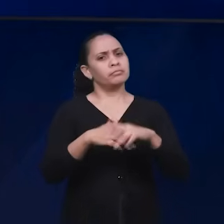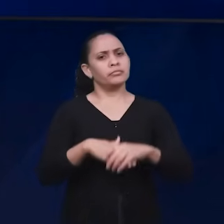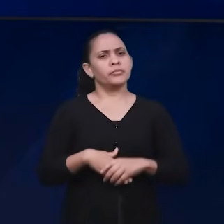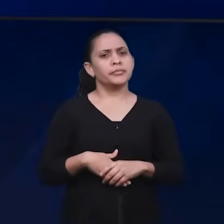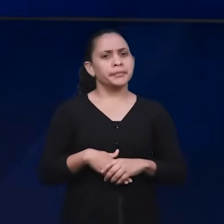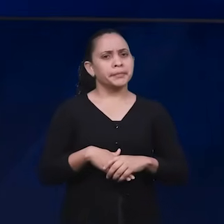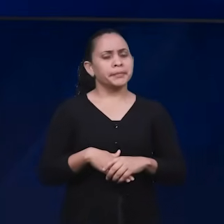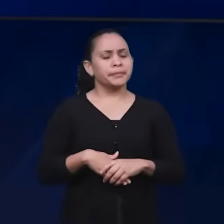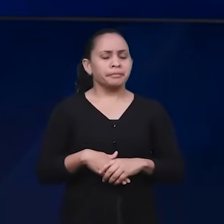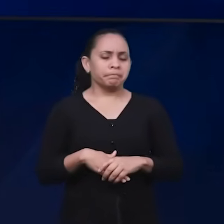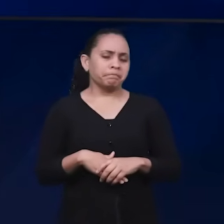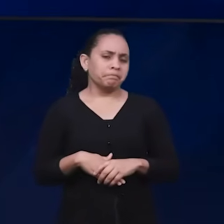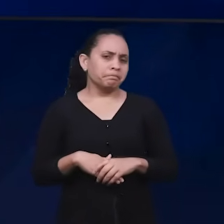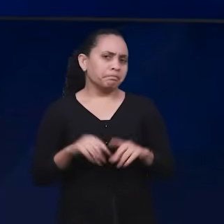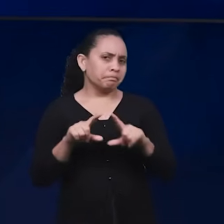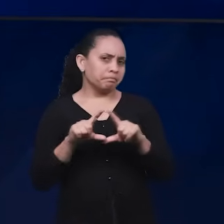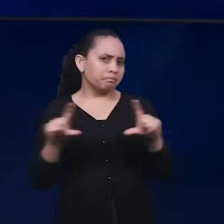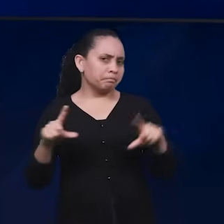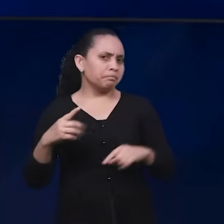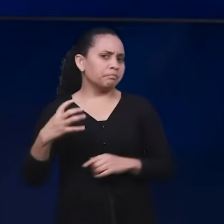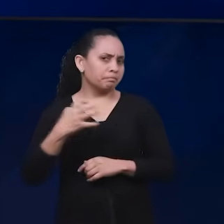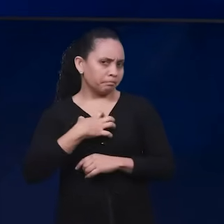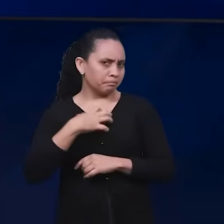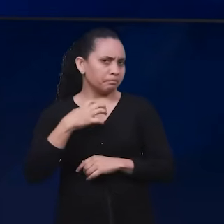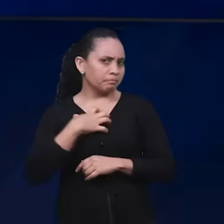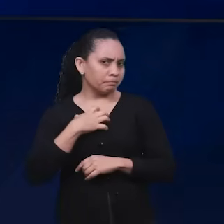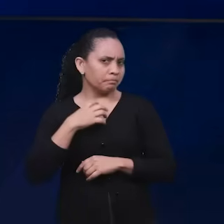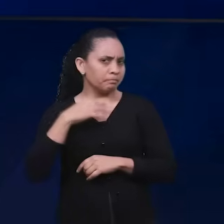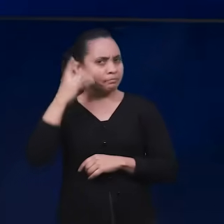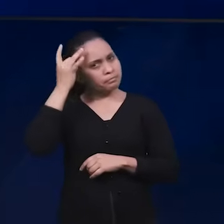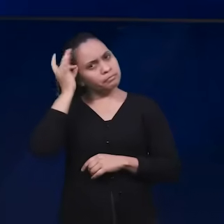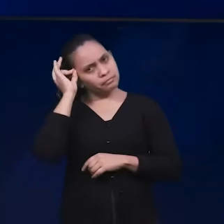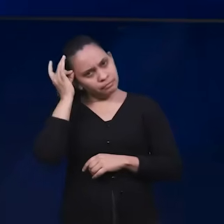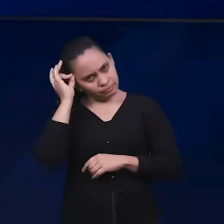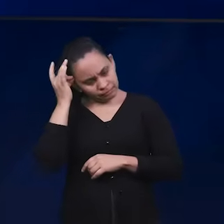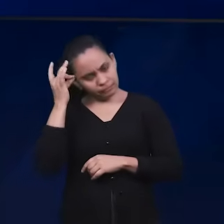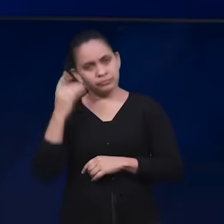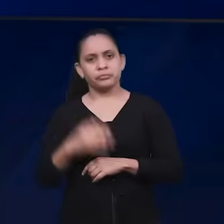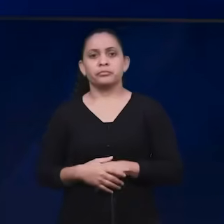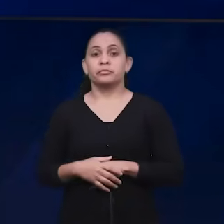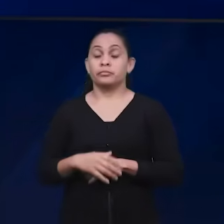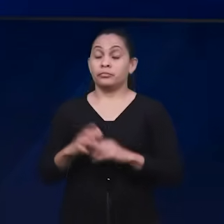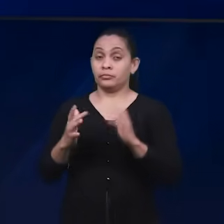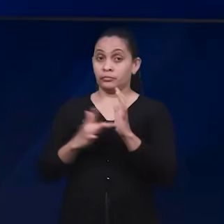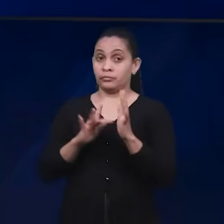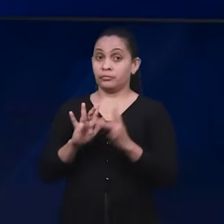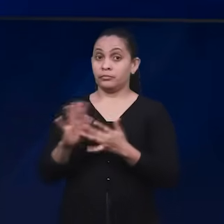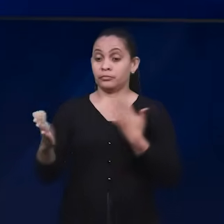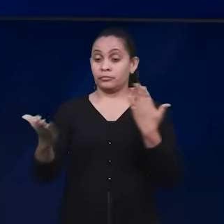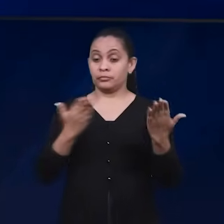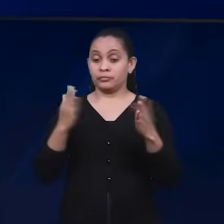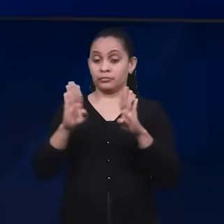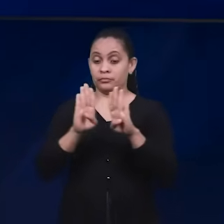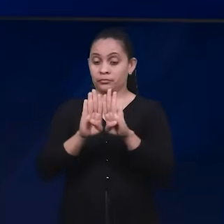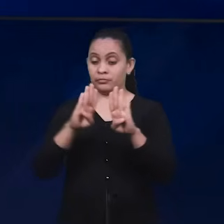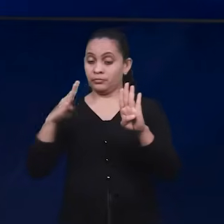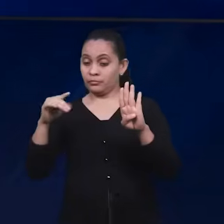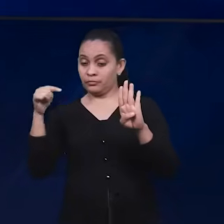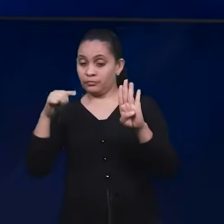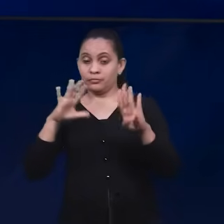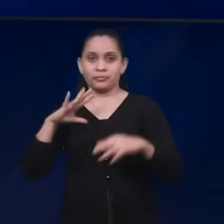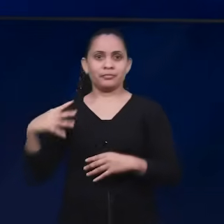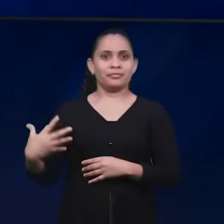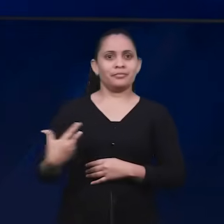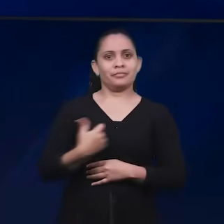Obviamente que essa expressão tem um sentido espiritual. Ele é a porta da salvação. Ele é a porta para